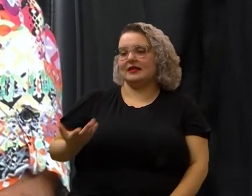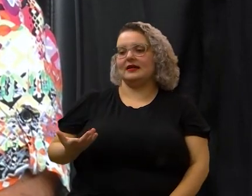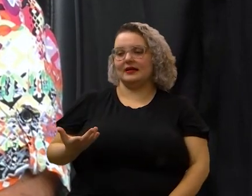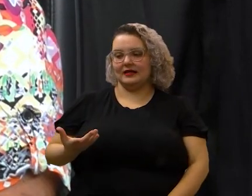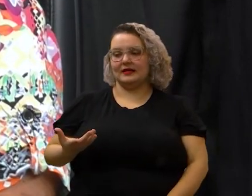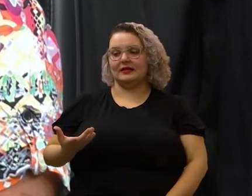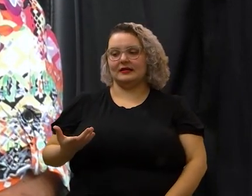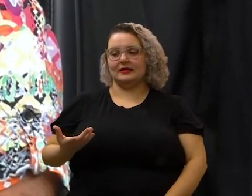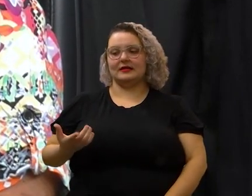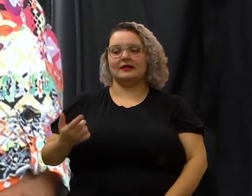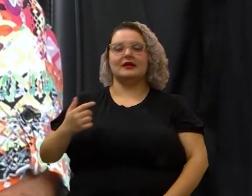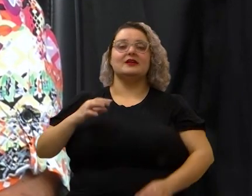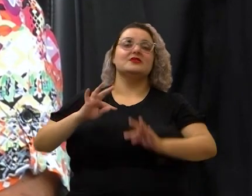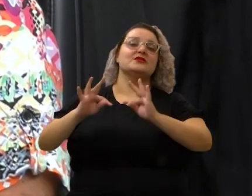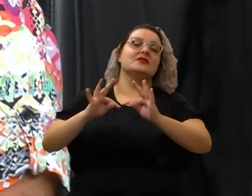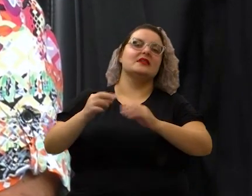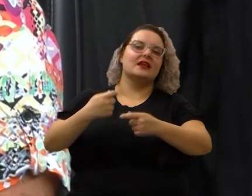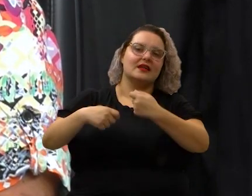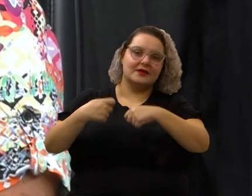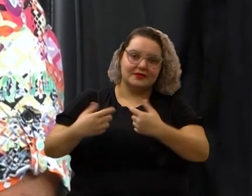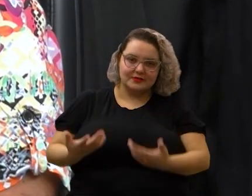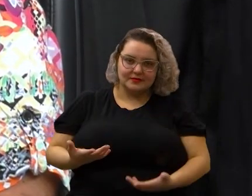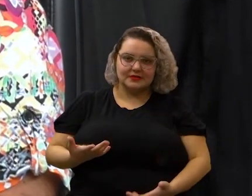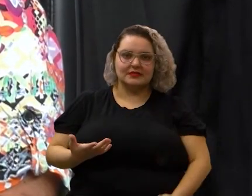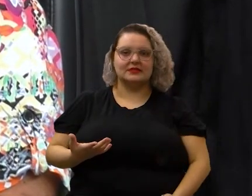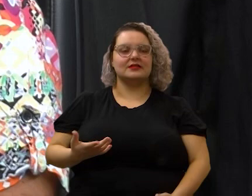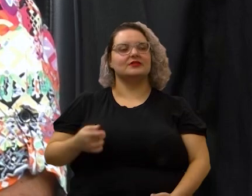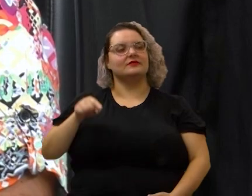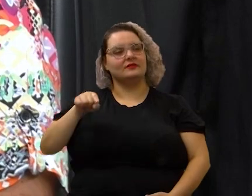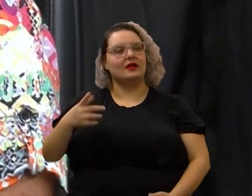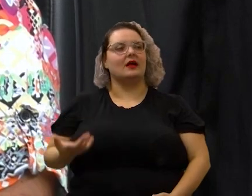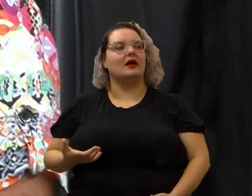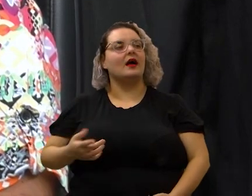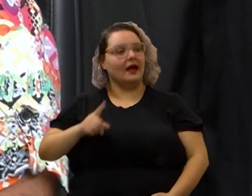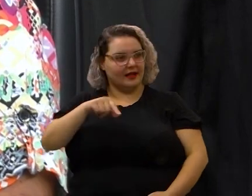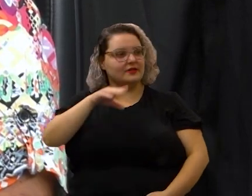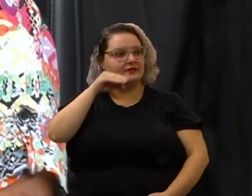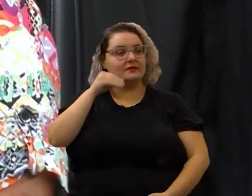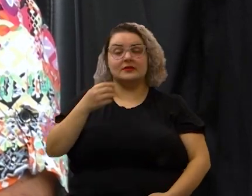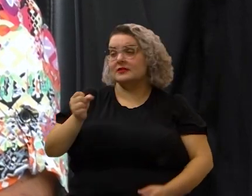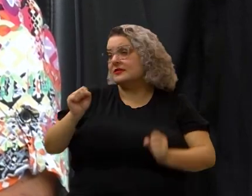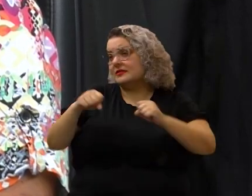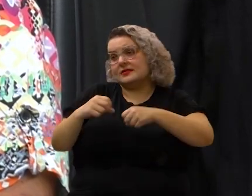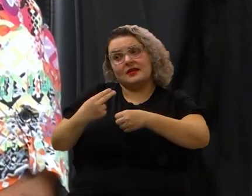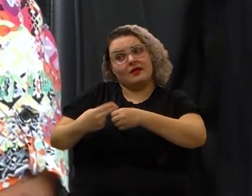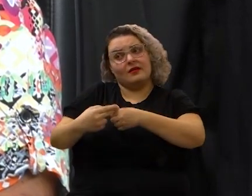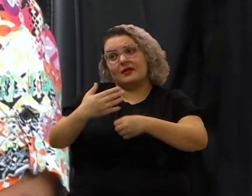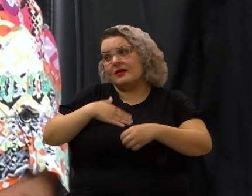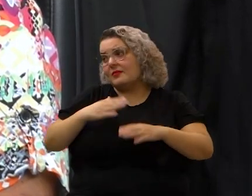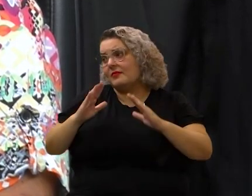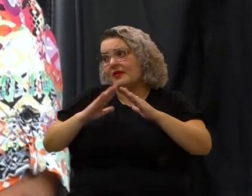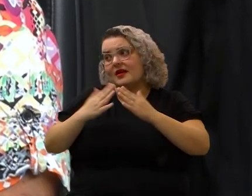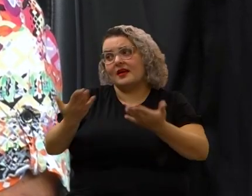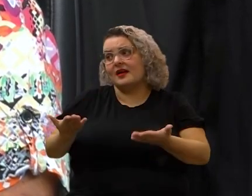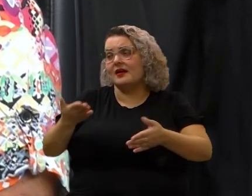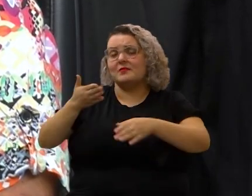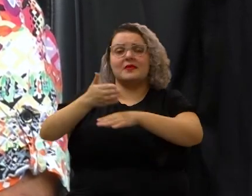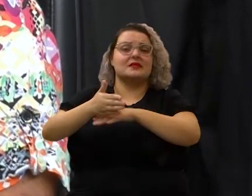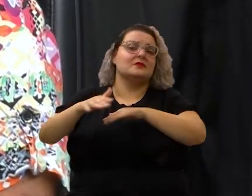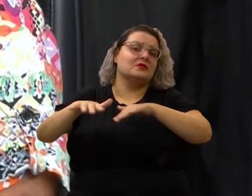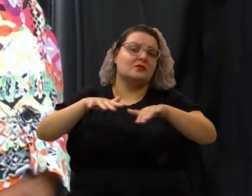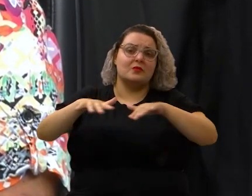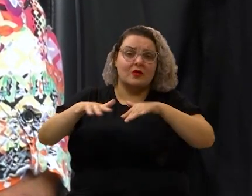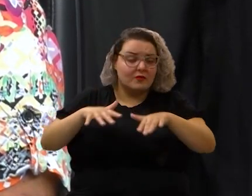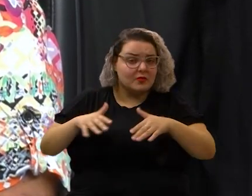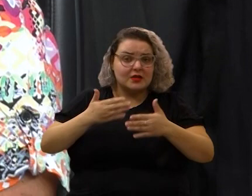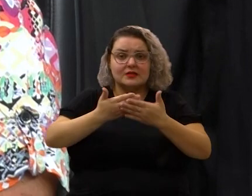o Você é mandato. professora lá? Eu Não. sou técnico administrativo. Tá. Então, a Unicamp é minha casa, né? Eu fiz a graduação, participei